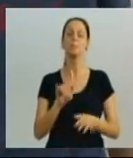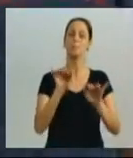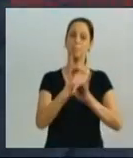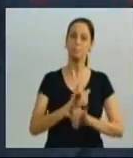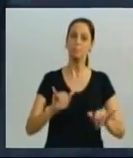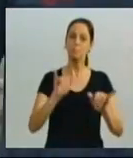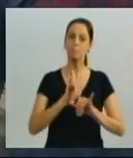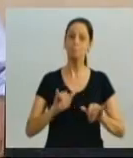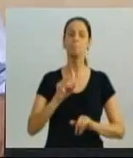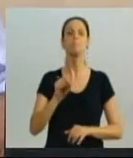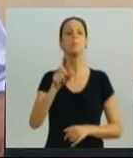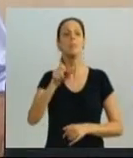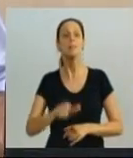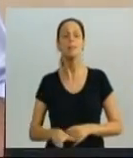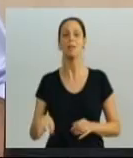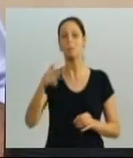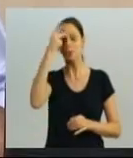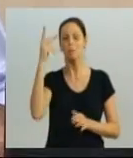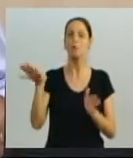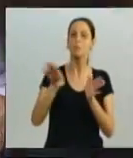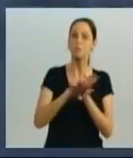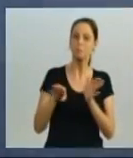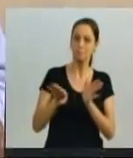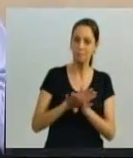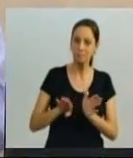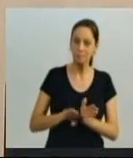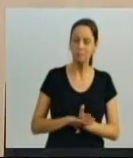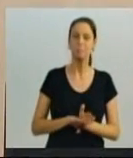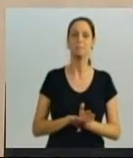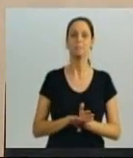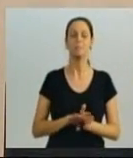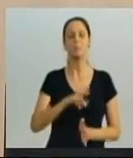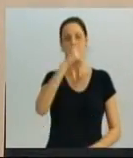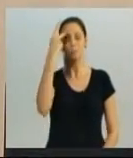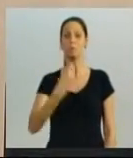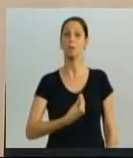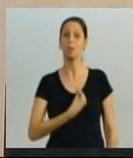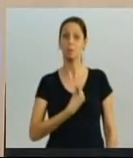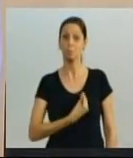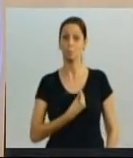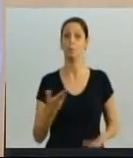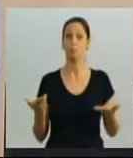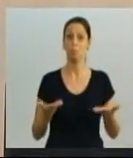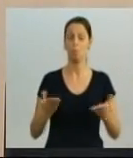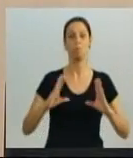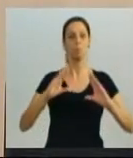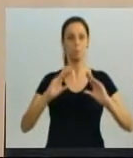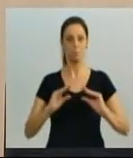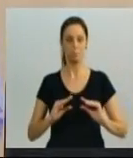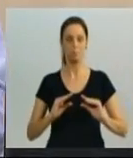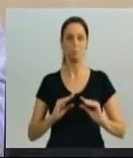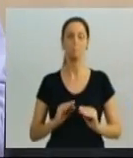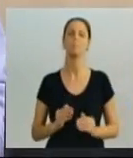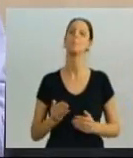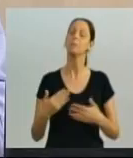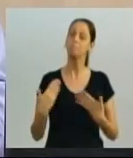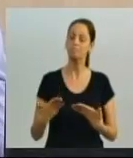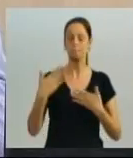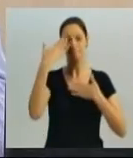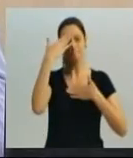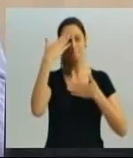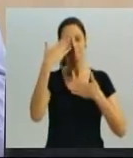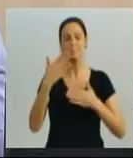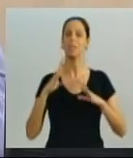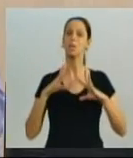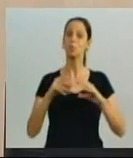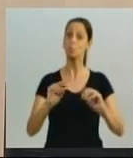informando quem mais chegar e quem mais se fizer presente na noite de hoje. Desde já agradecendo o esforço